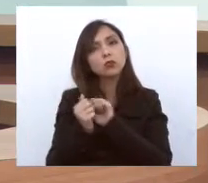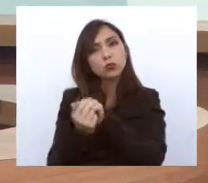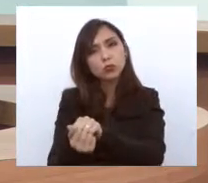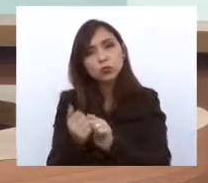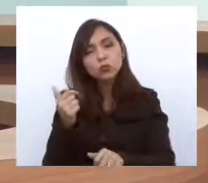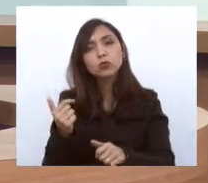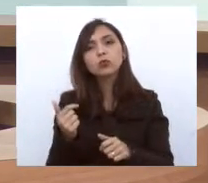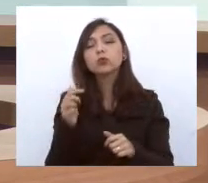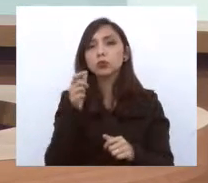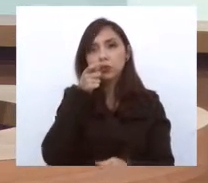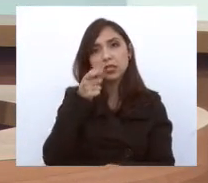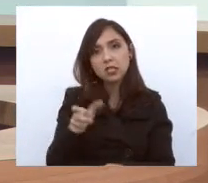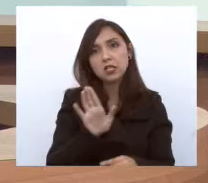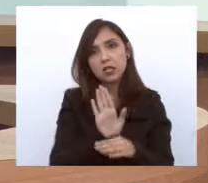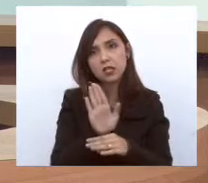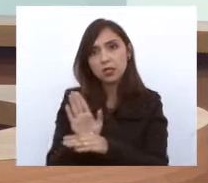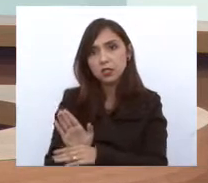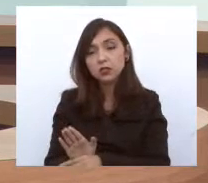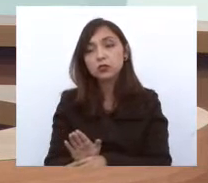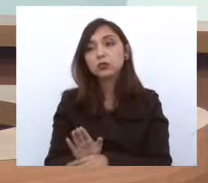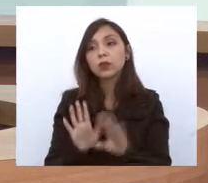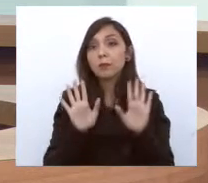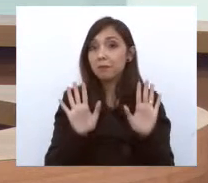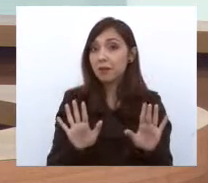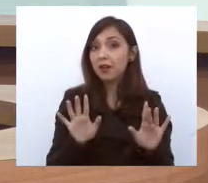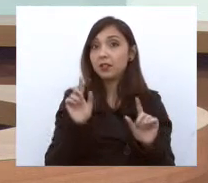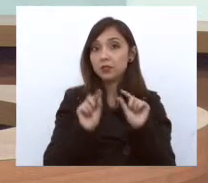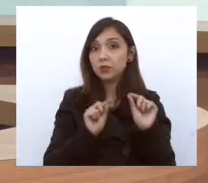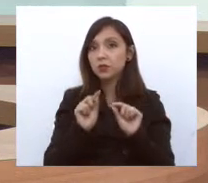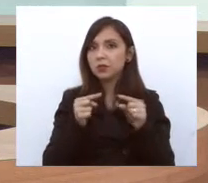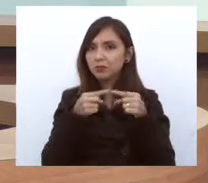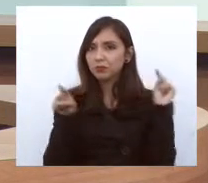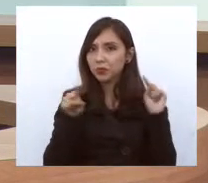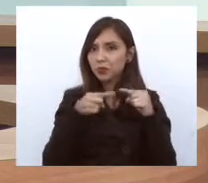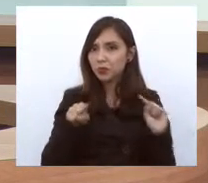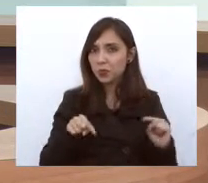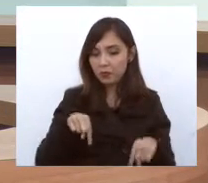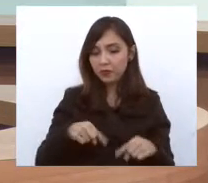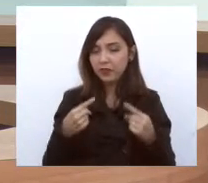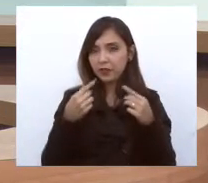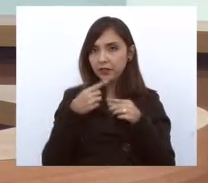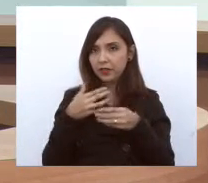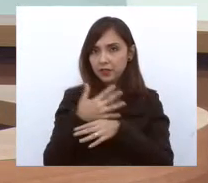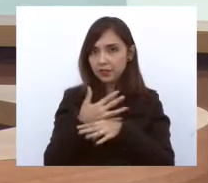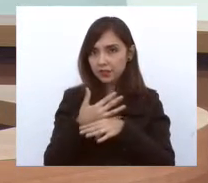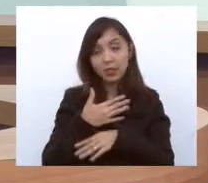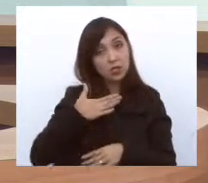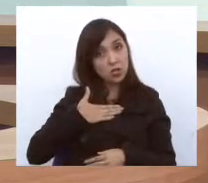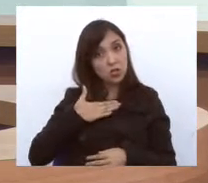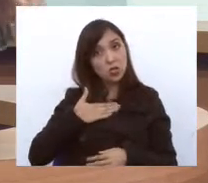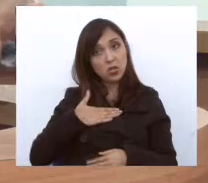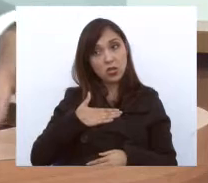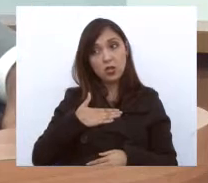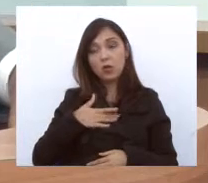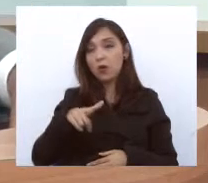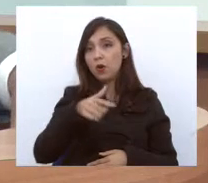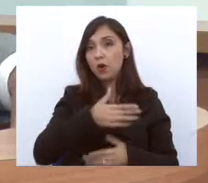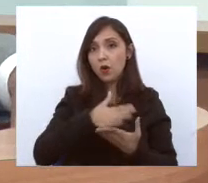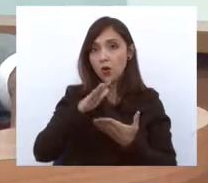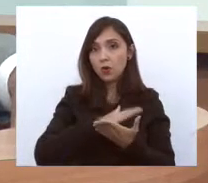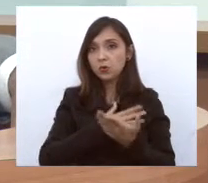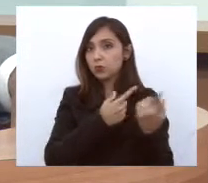que é do interesse da administração pública. Agora, aquilo que não tem coerência com a cidade, este vereador foi um dos que se